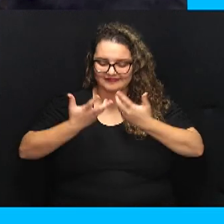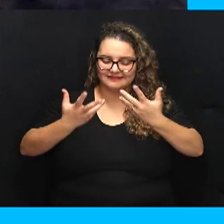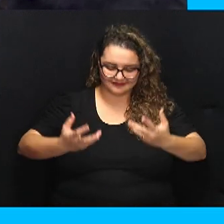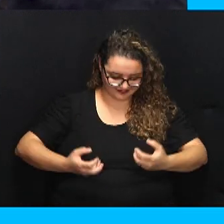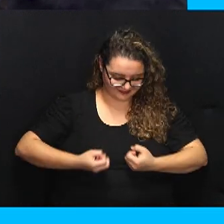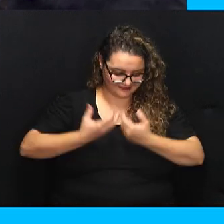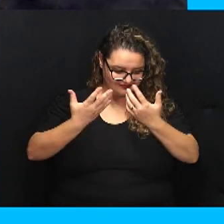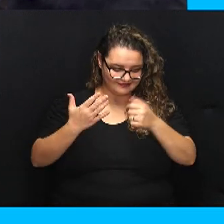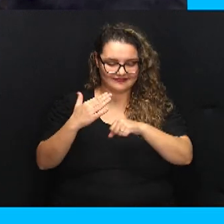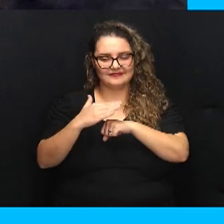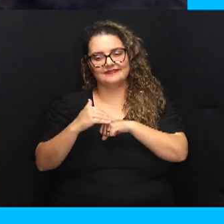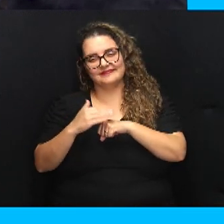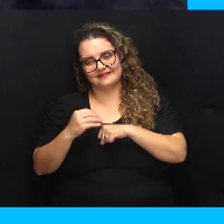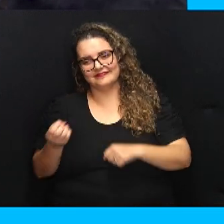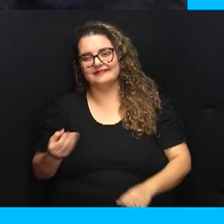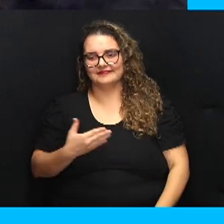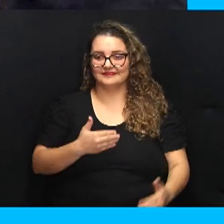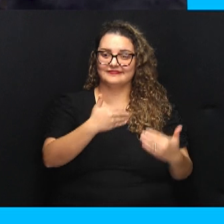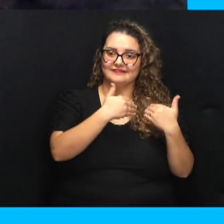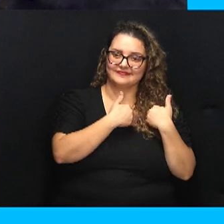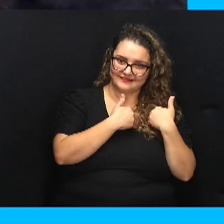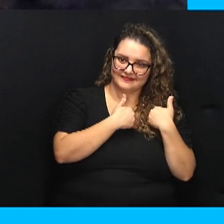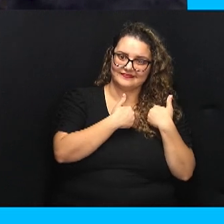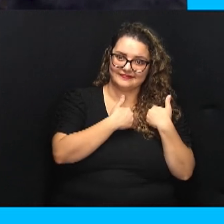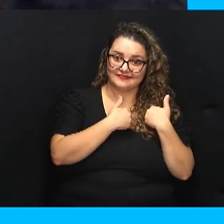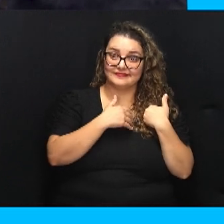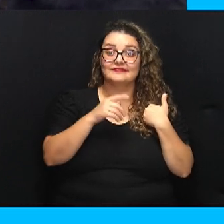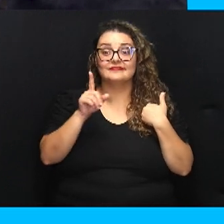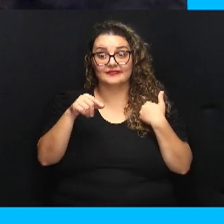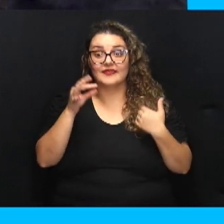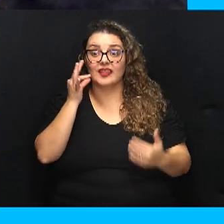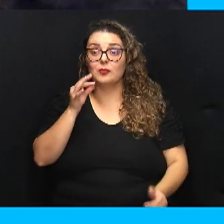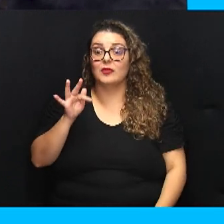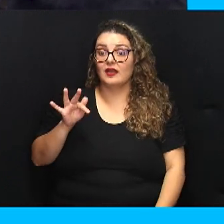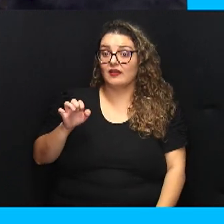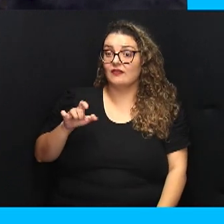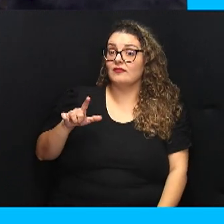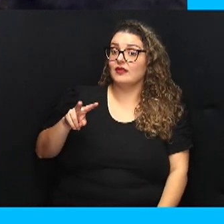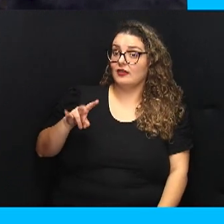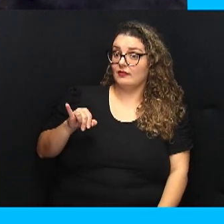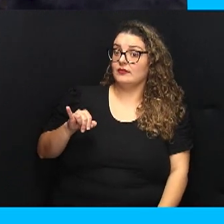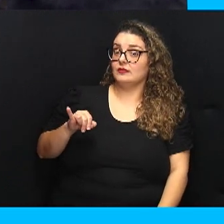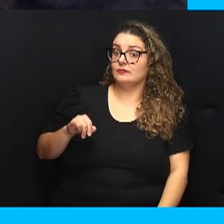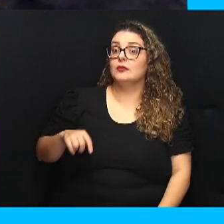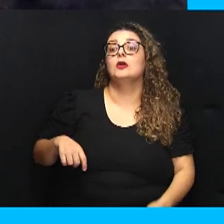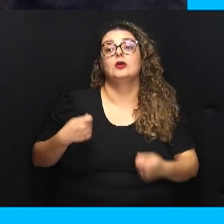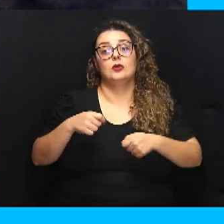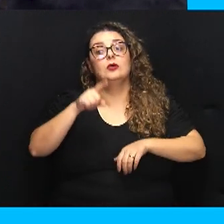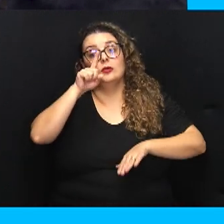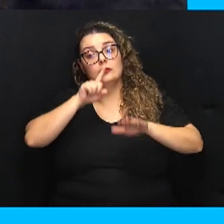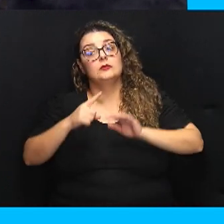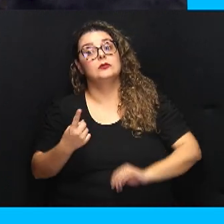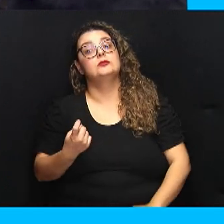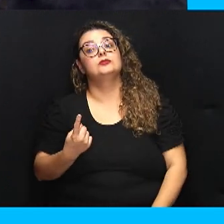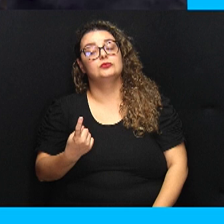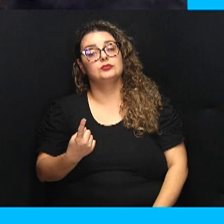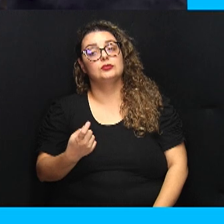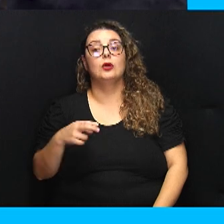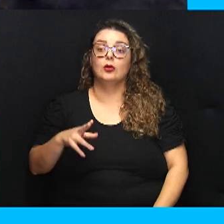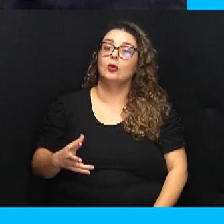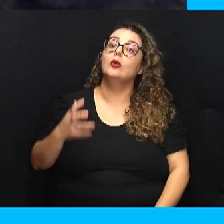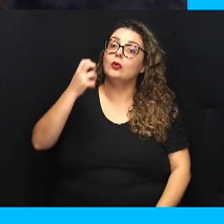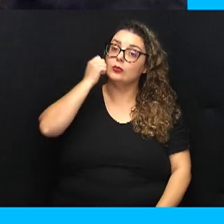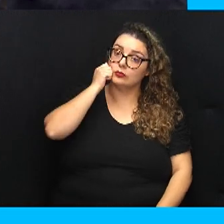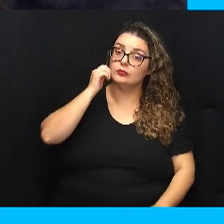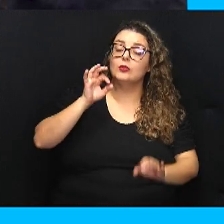seus carinhos aos novos tutores. Ela é uma gata felve, portanto, ela deve ser filha única ou adotada por